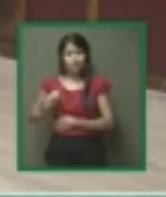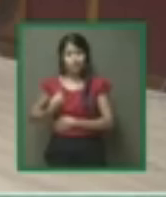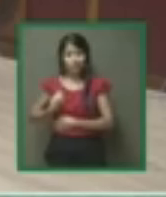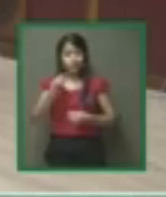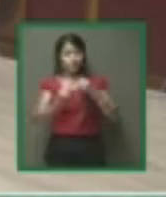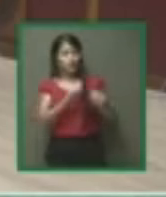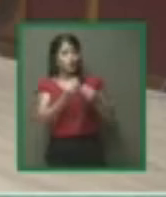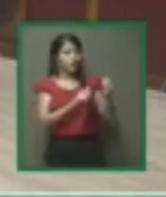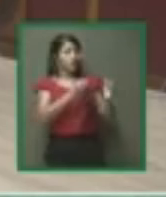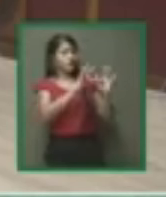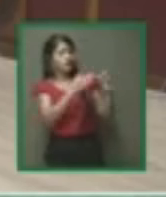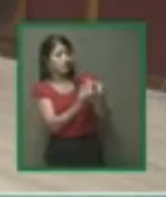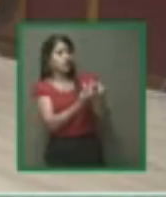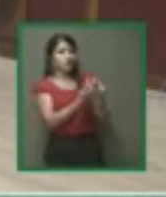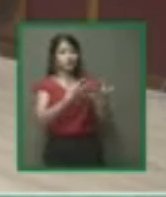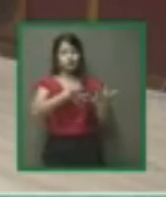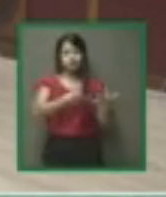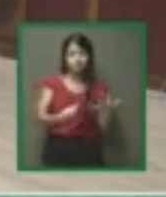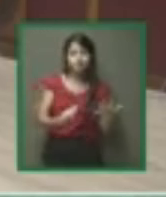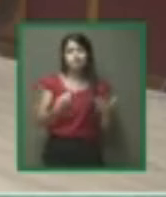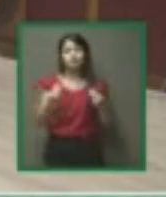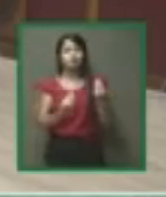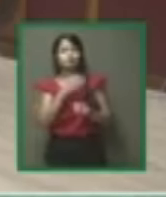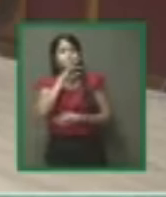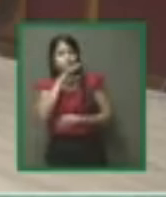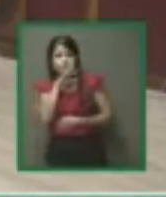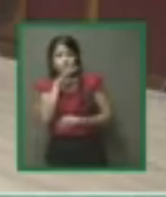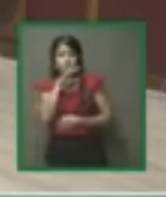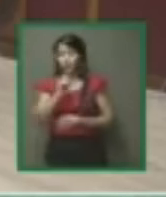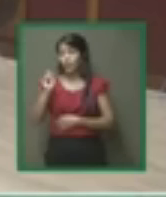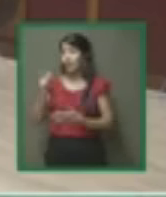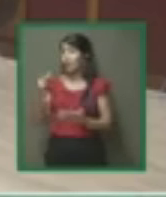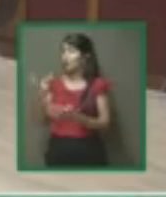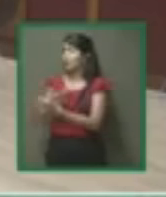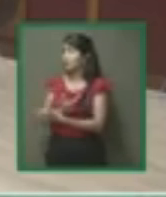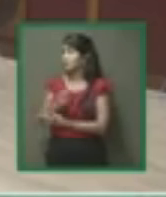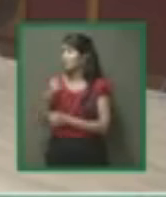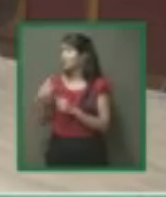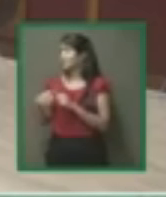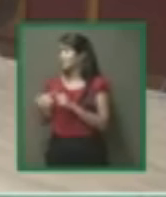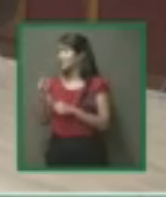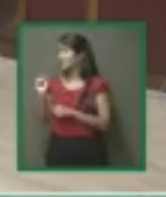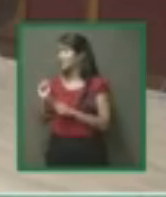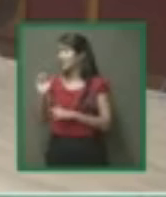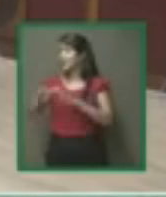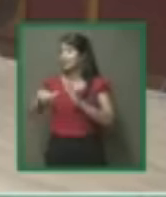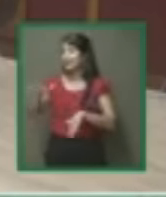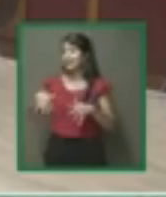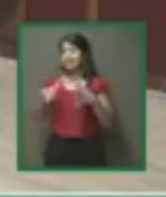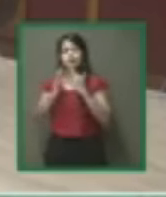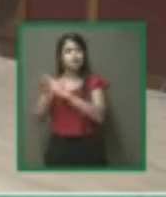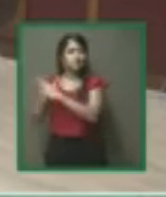minha família, para os meus filhos, né, depois do fato, por medo, né, de muitos